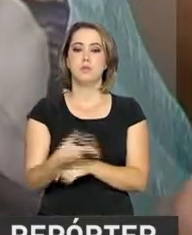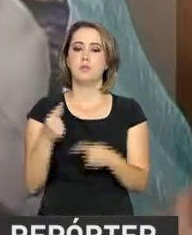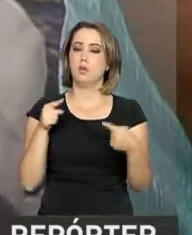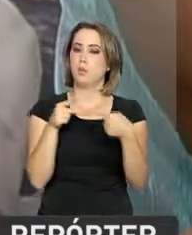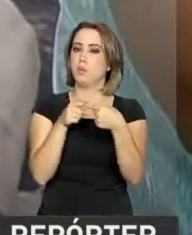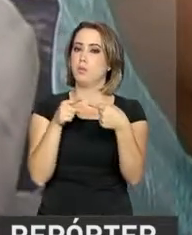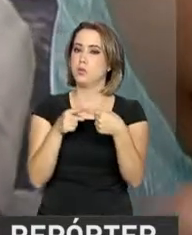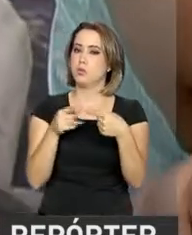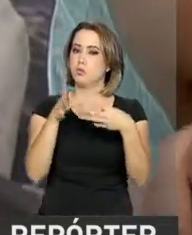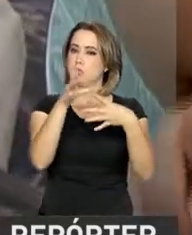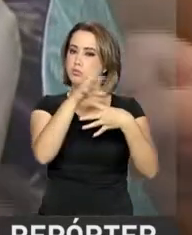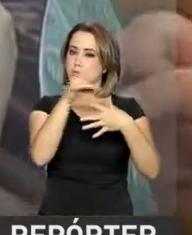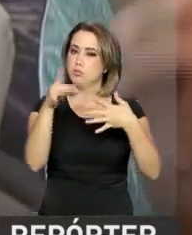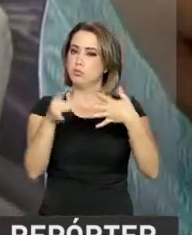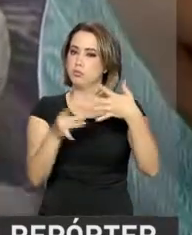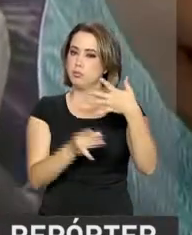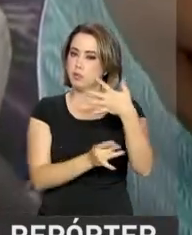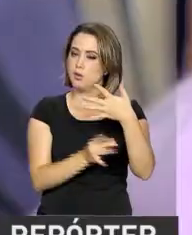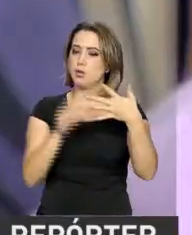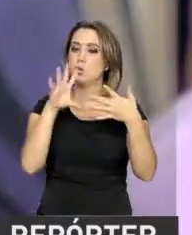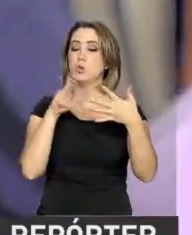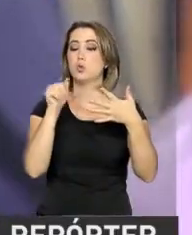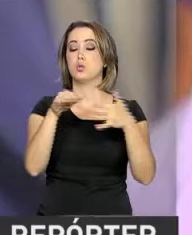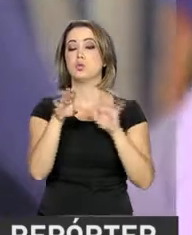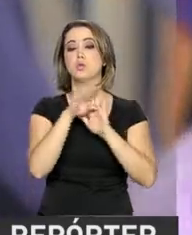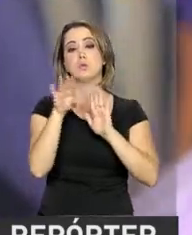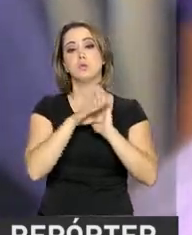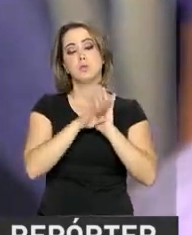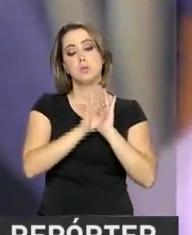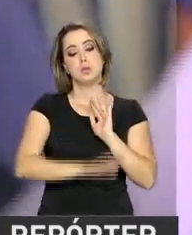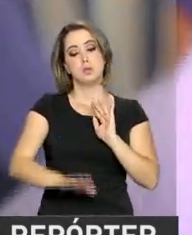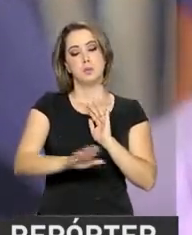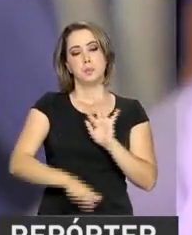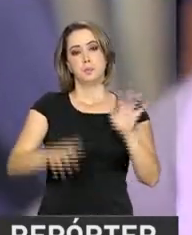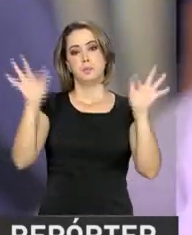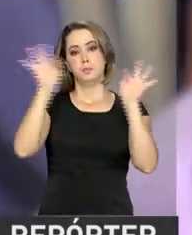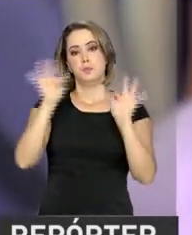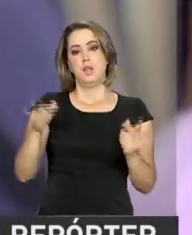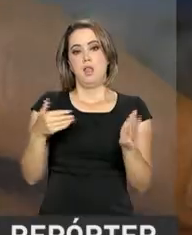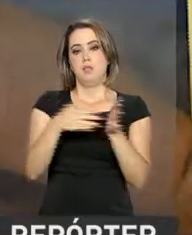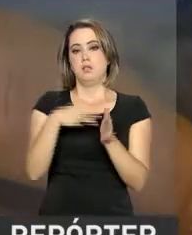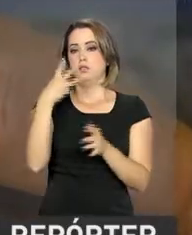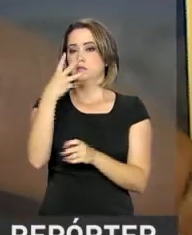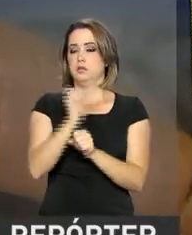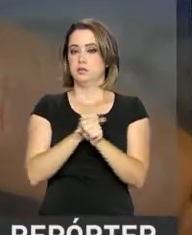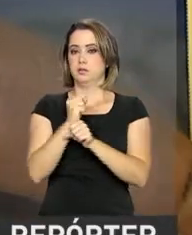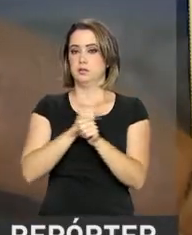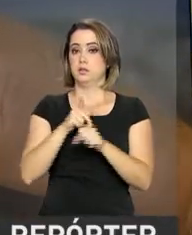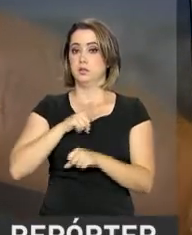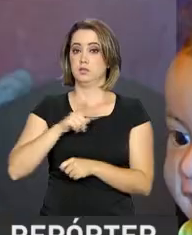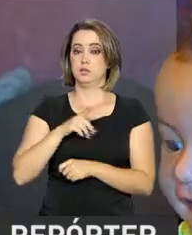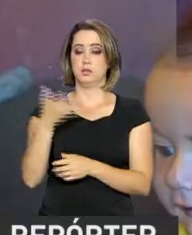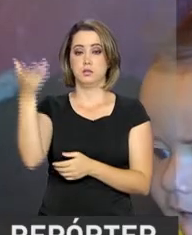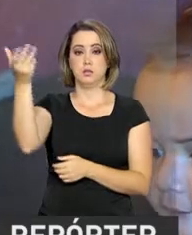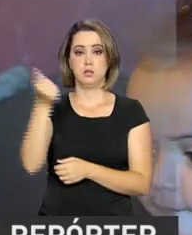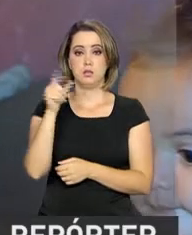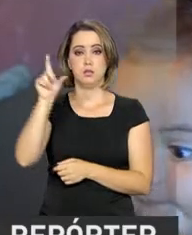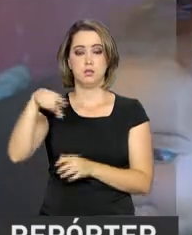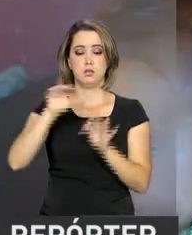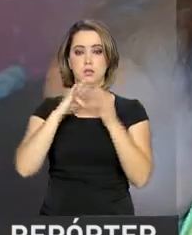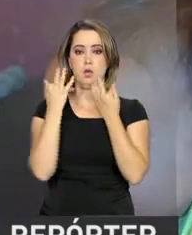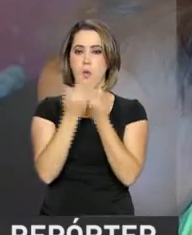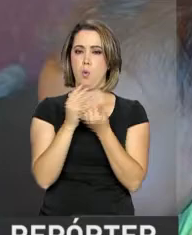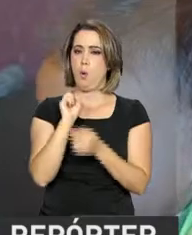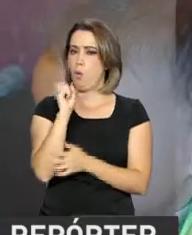do programa criança feliz do governo federal voltado para crianças de até 3 anos beneficiárias do bolsa família e as de até